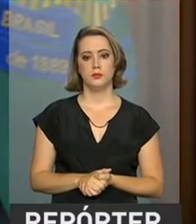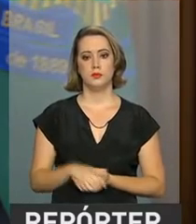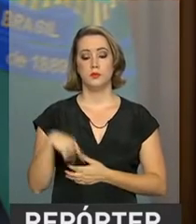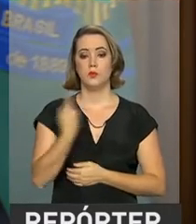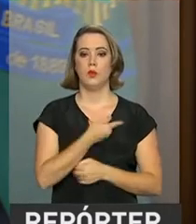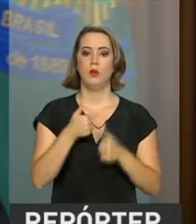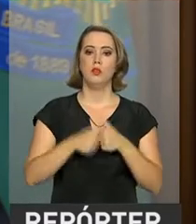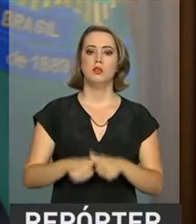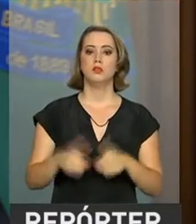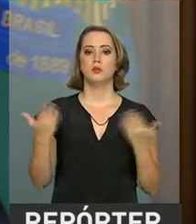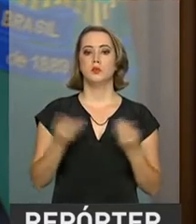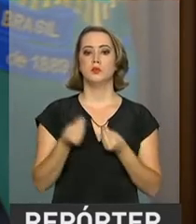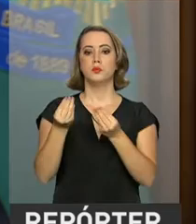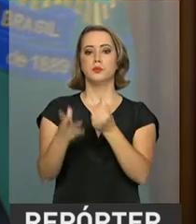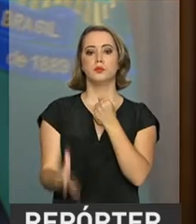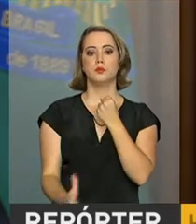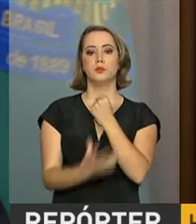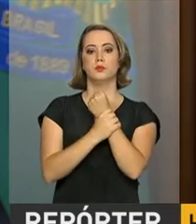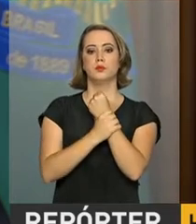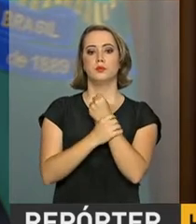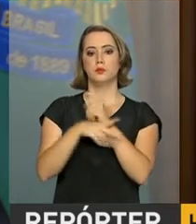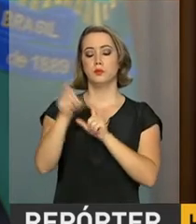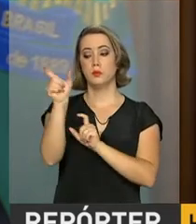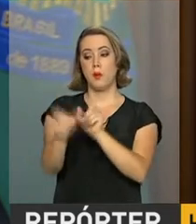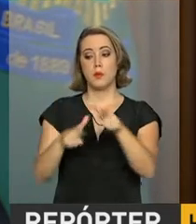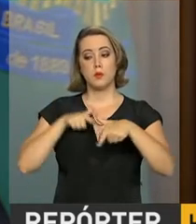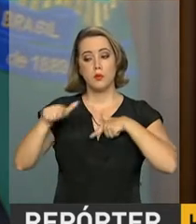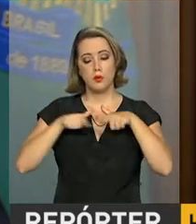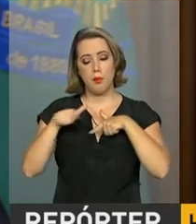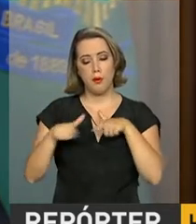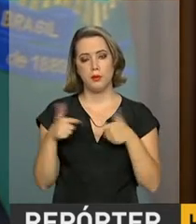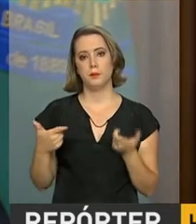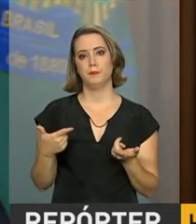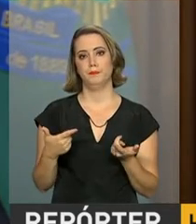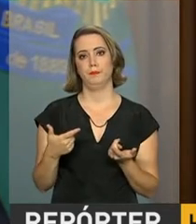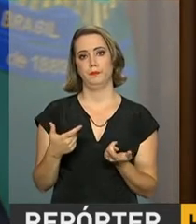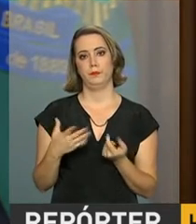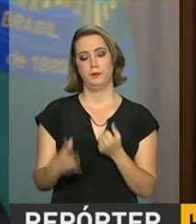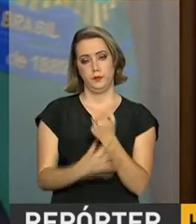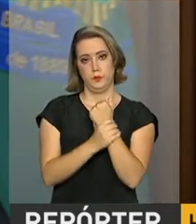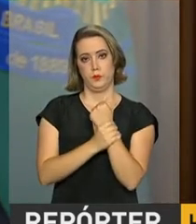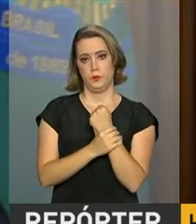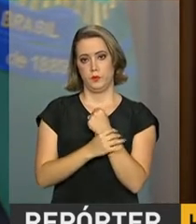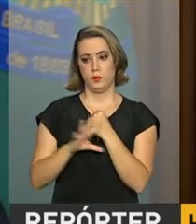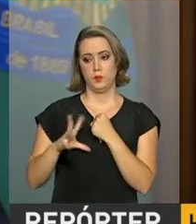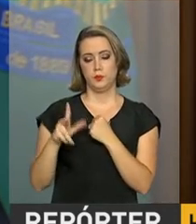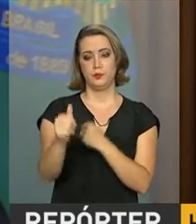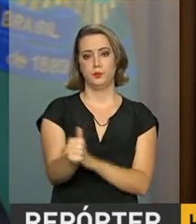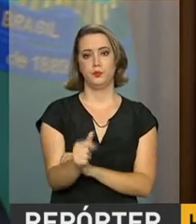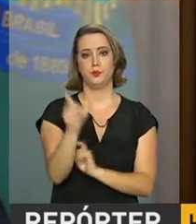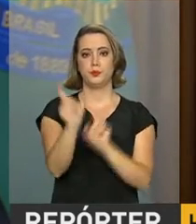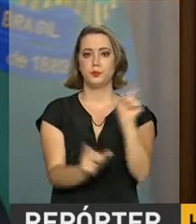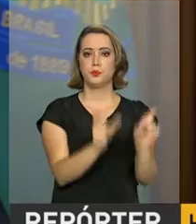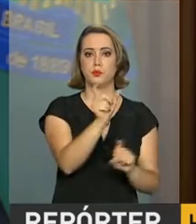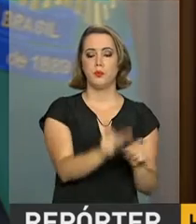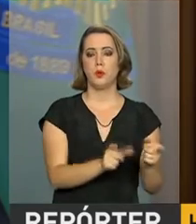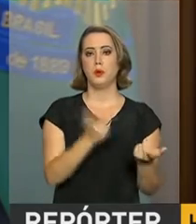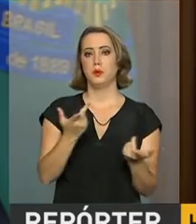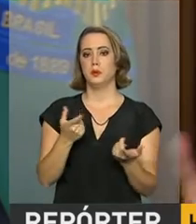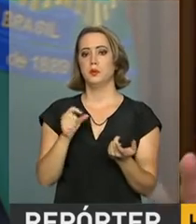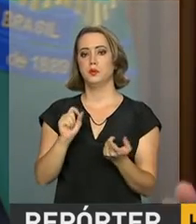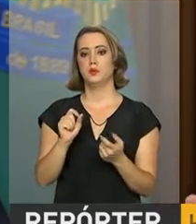estamos aqui dando segurança ao trabalhador brasileiro segurança a todos os brasileiros